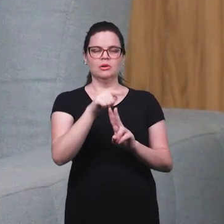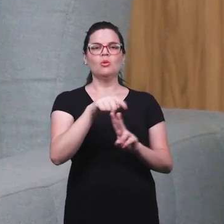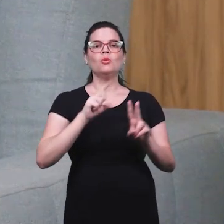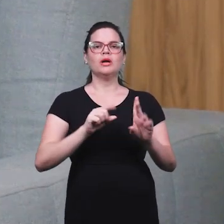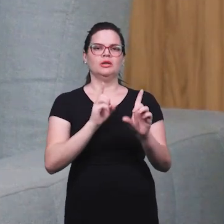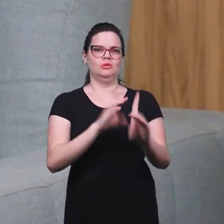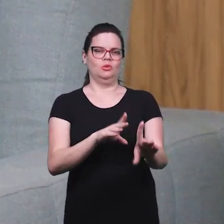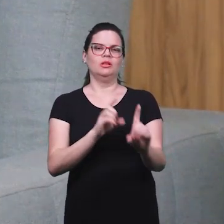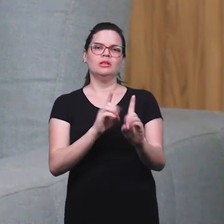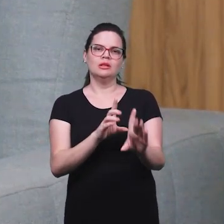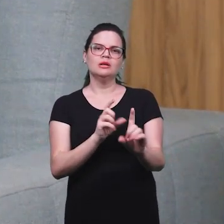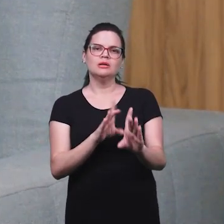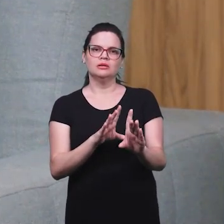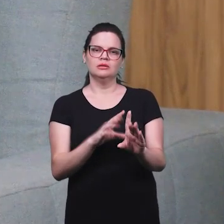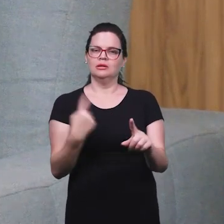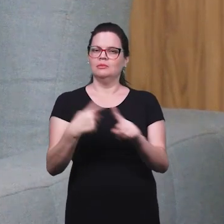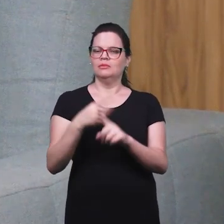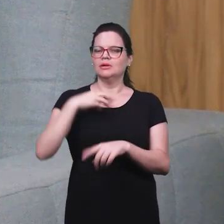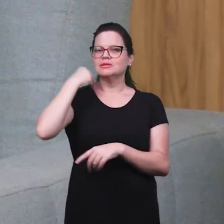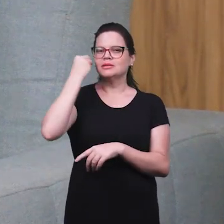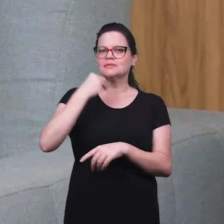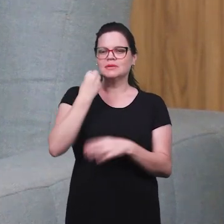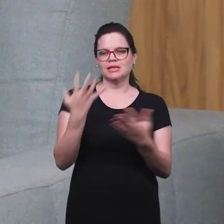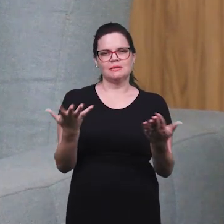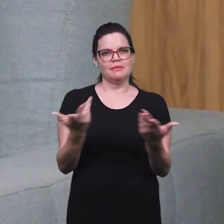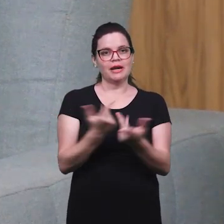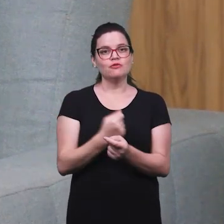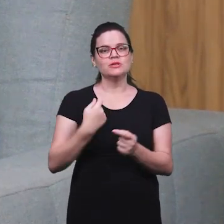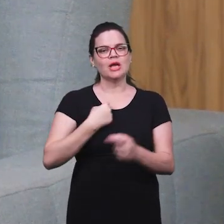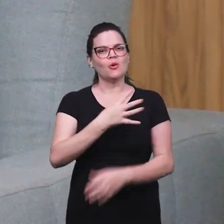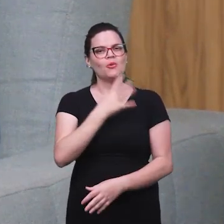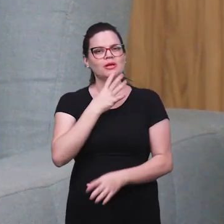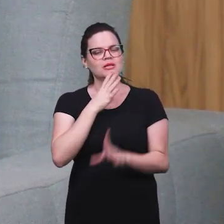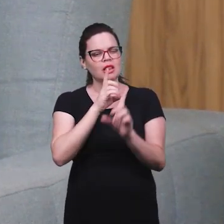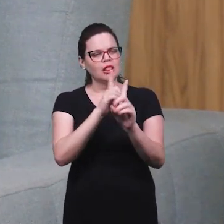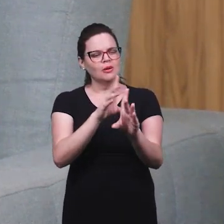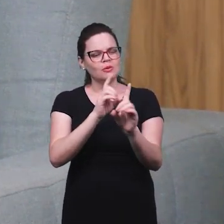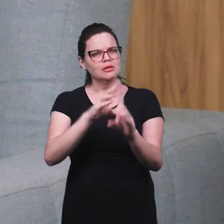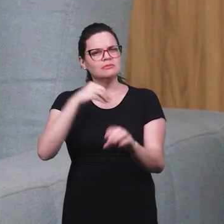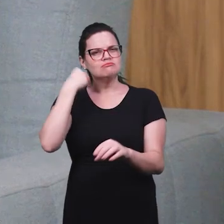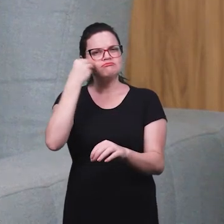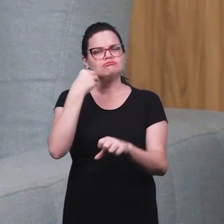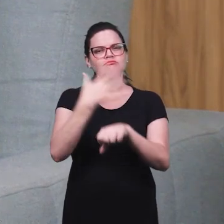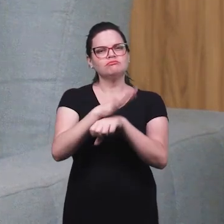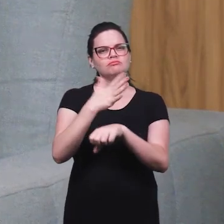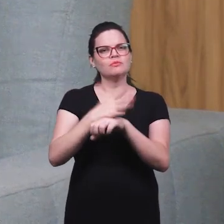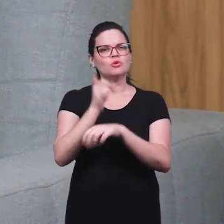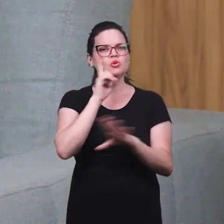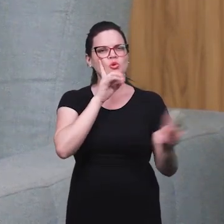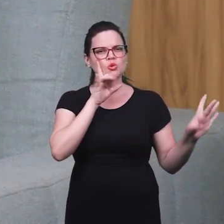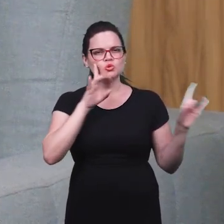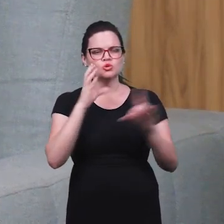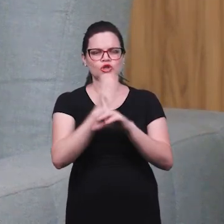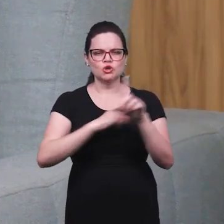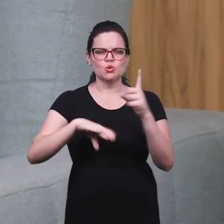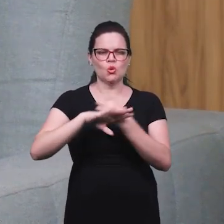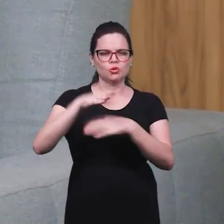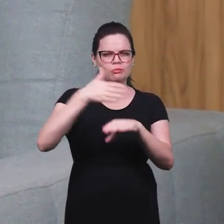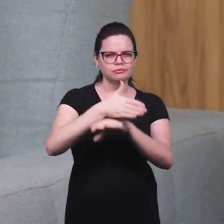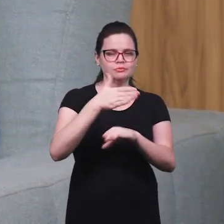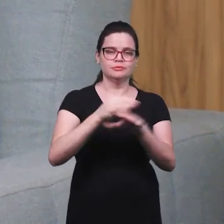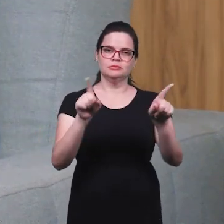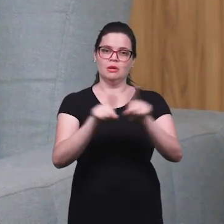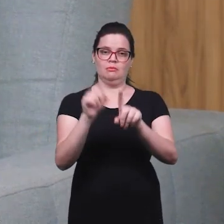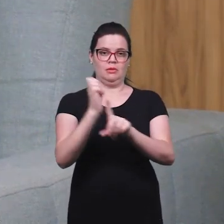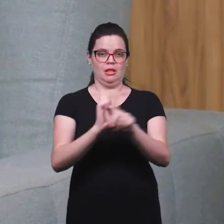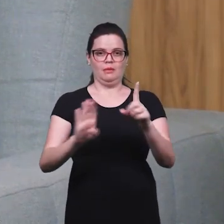doutrina. E como tem sido maravilhoso viver a doutrina em cada culto diário, nas escolas bíblicas, o ensino